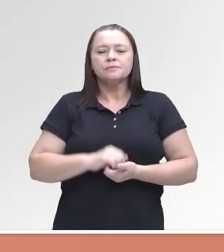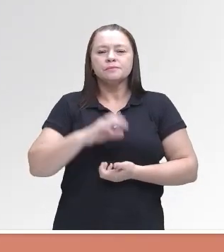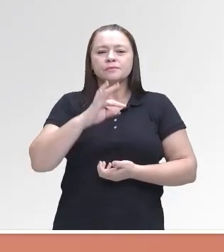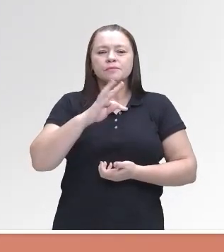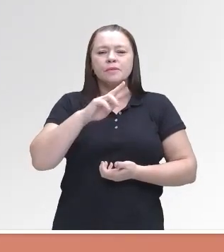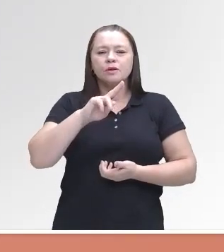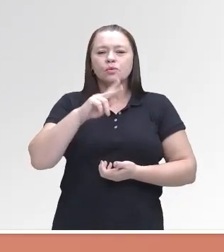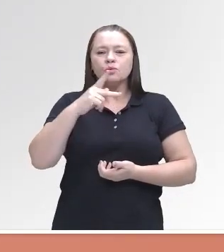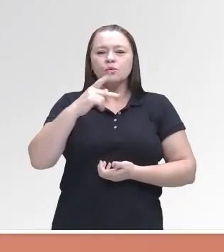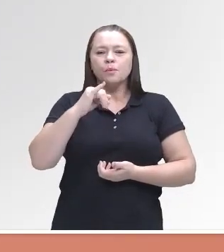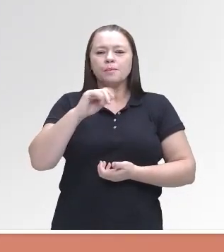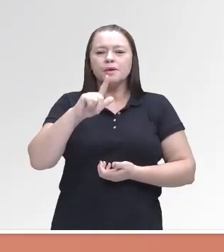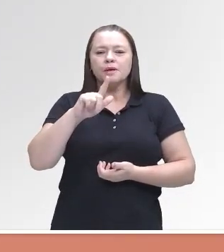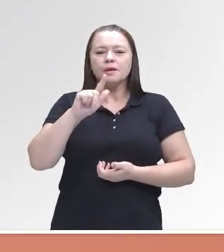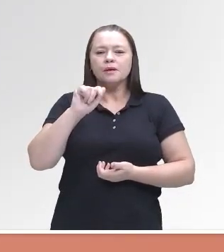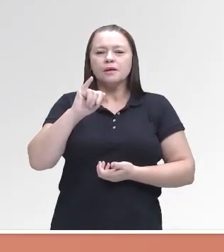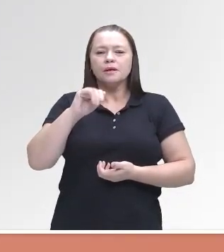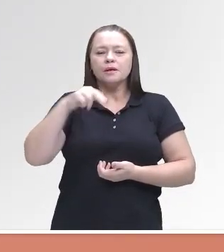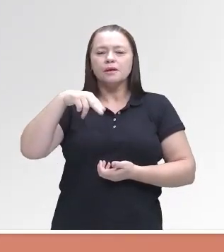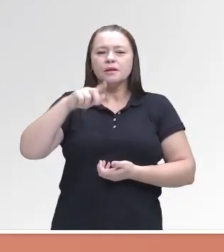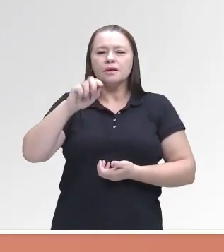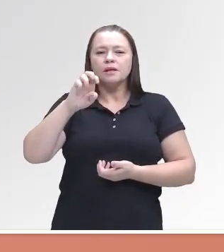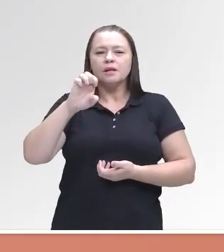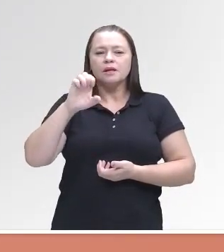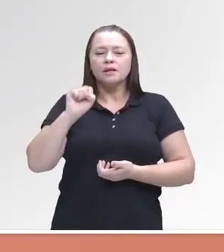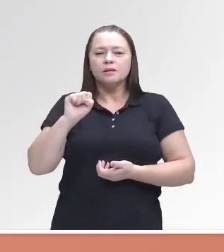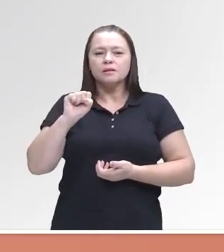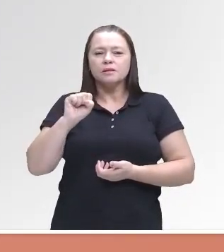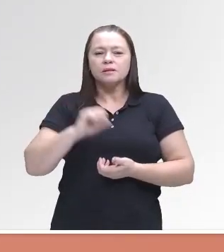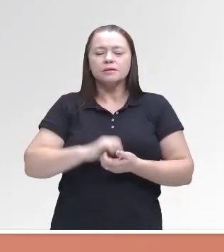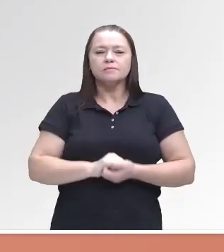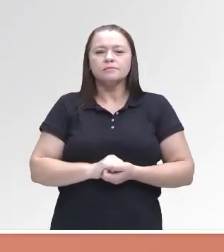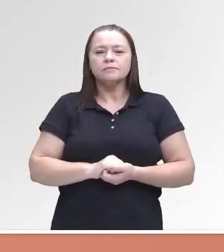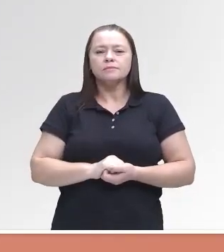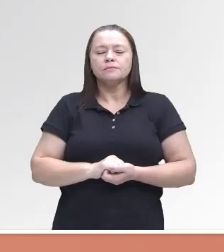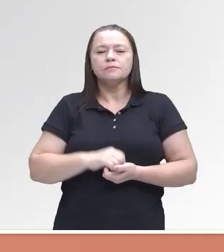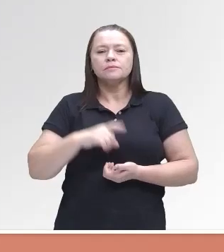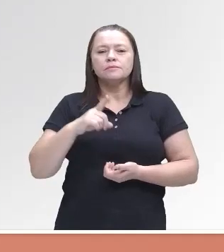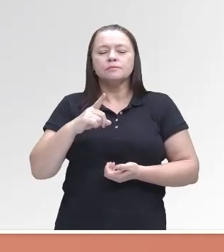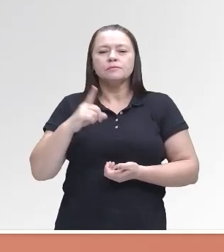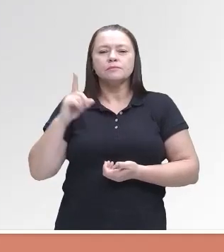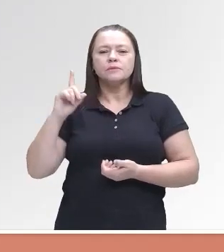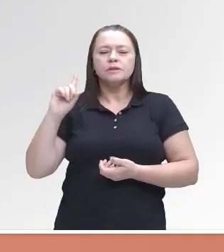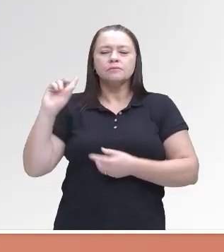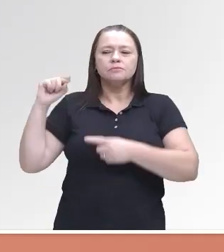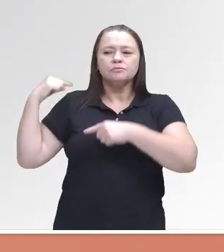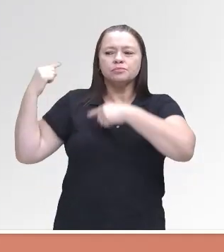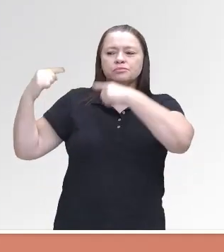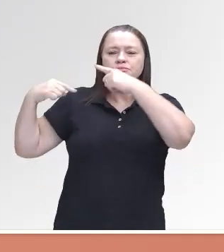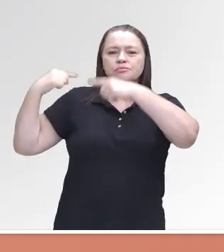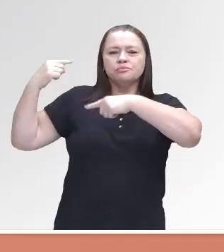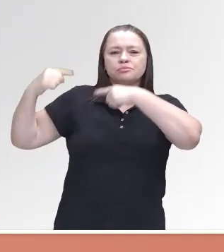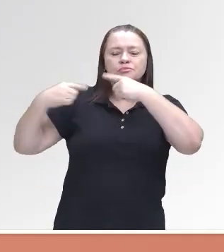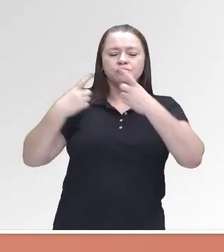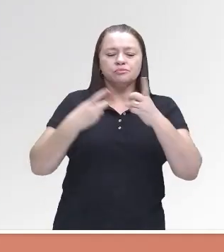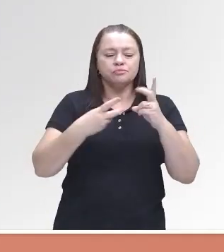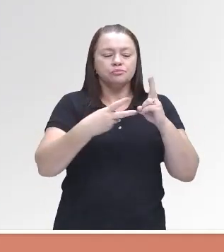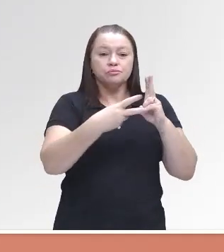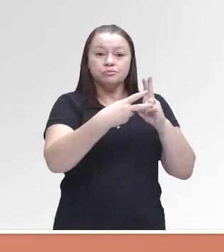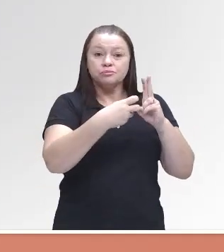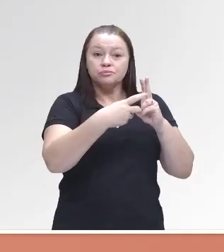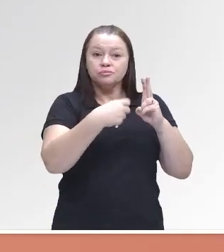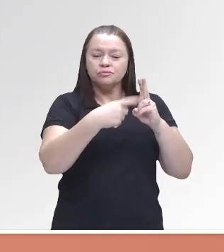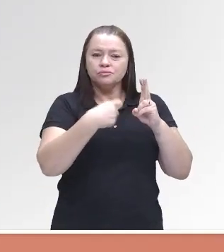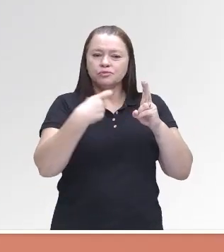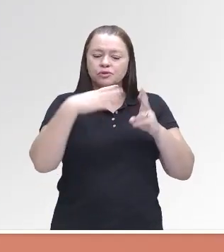Tupilix, heranças indígenas no português do Brasil. Esse livro deve ser bem